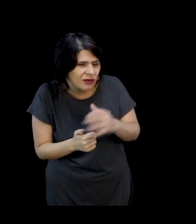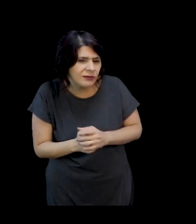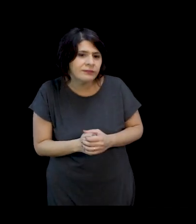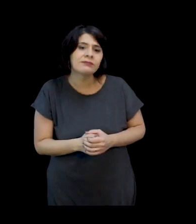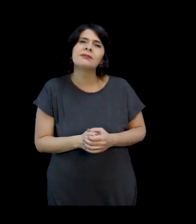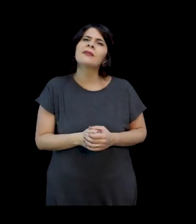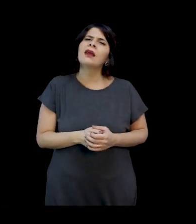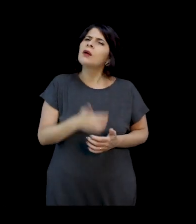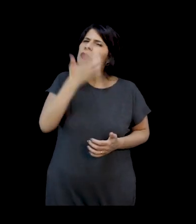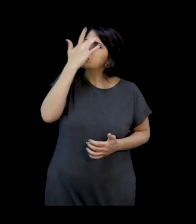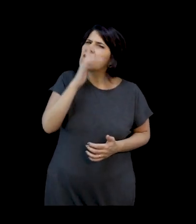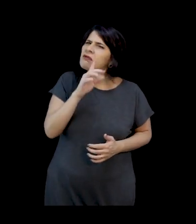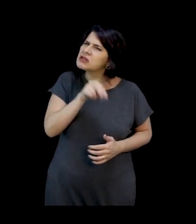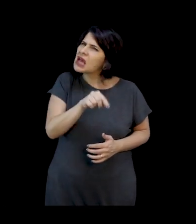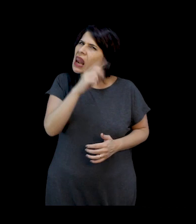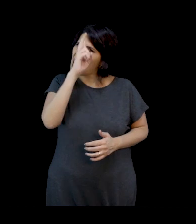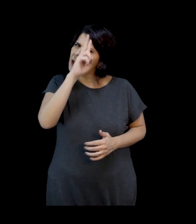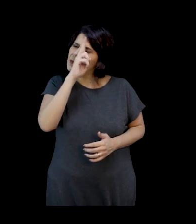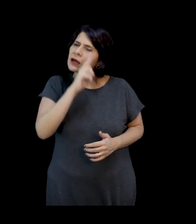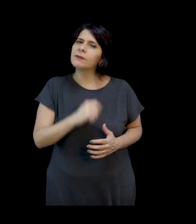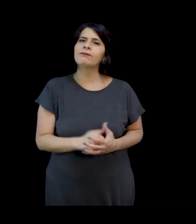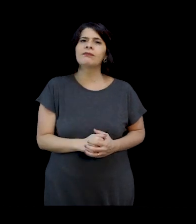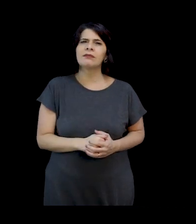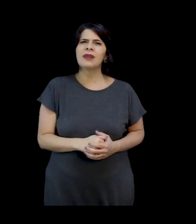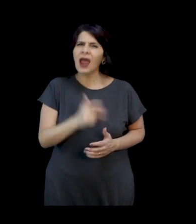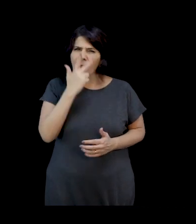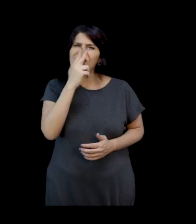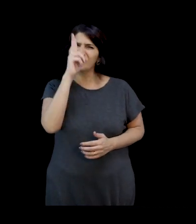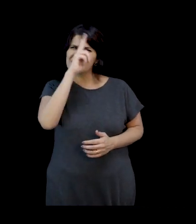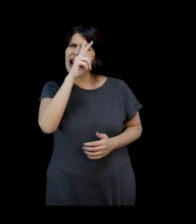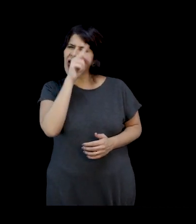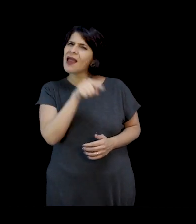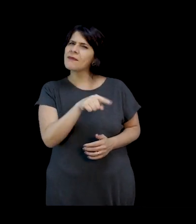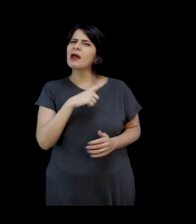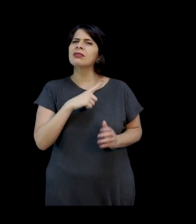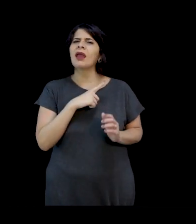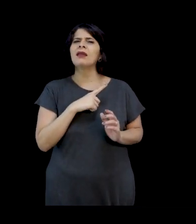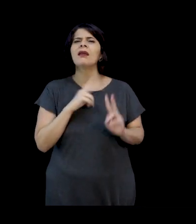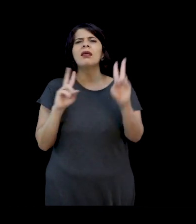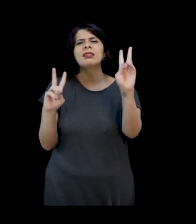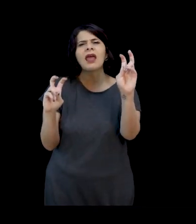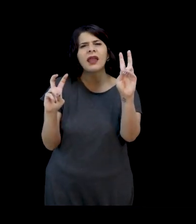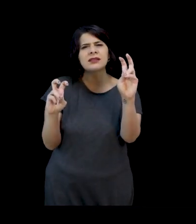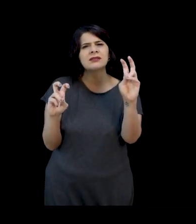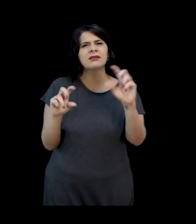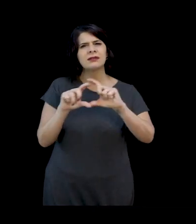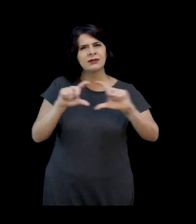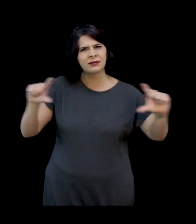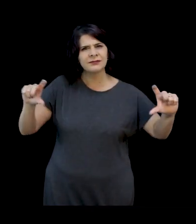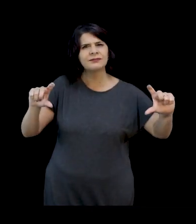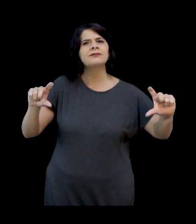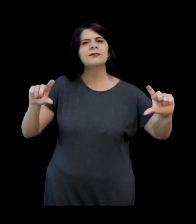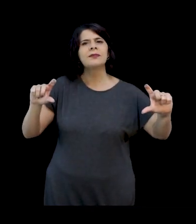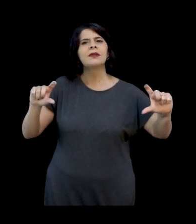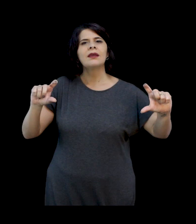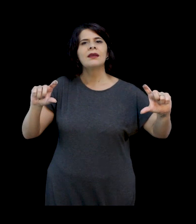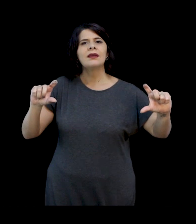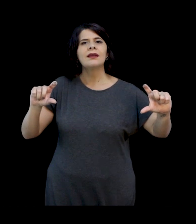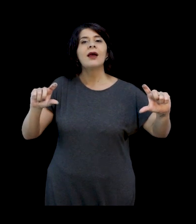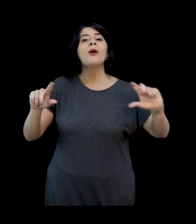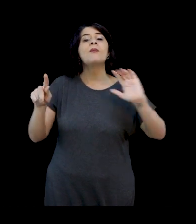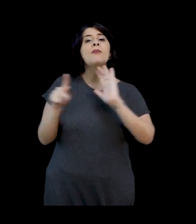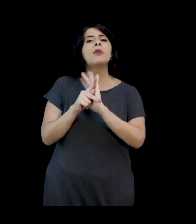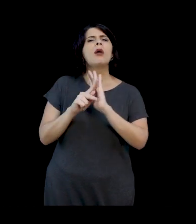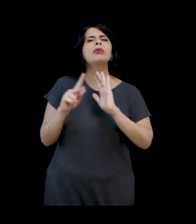né? Sim. O seu contrário, que você lembra, e acho que você lembra aqui também, numa passagem, daquela frase